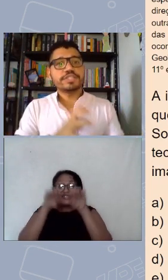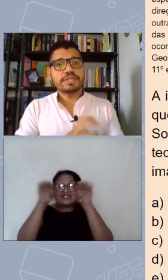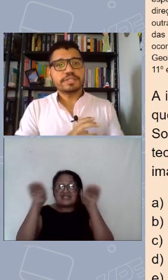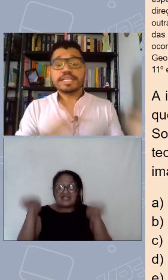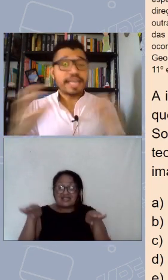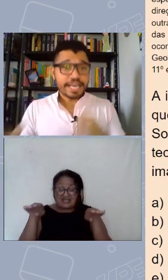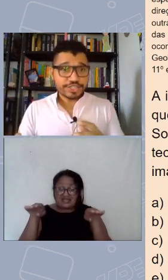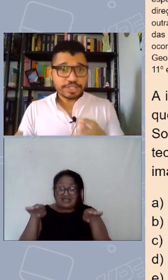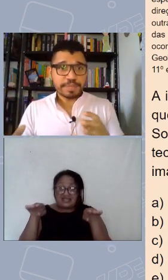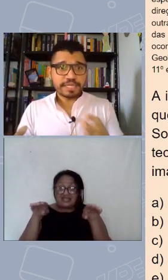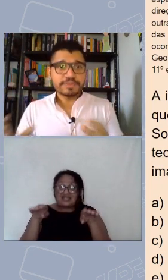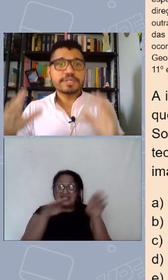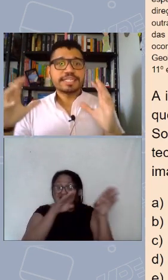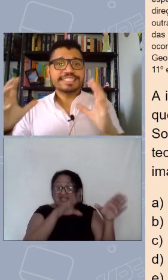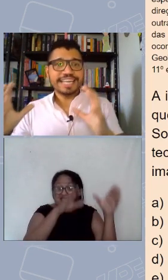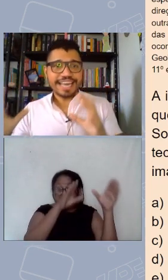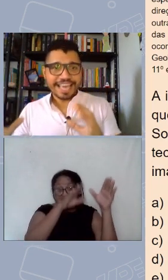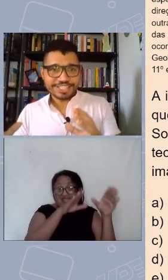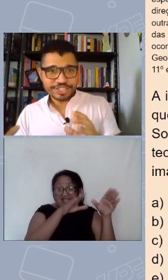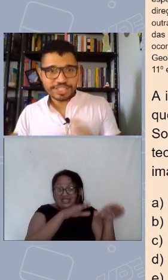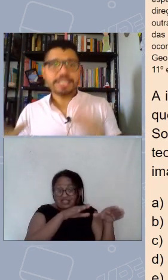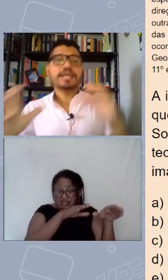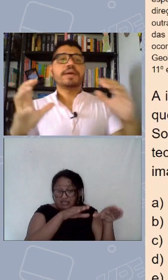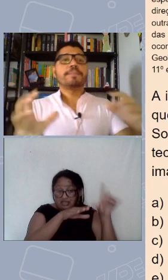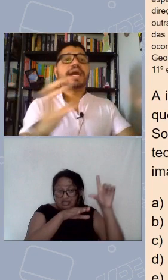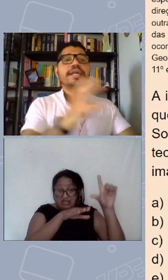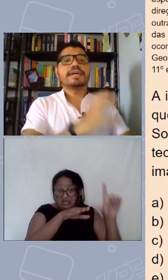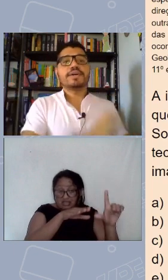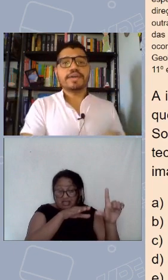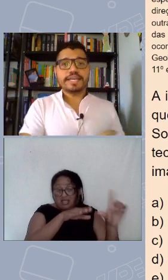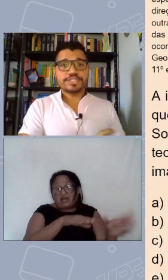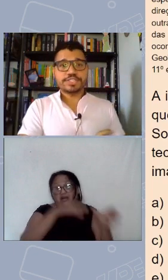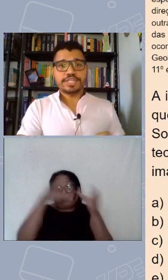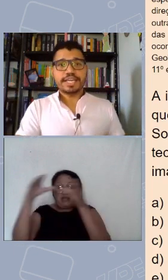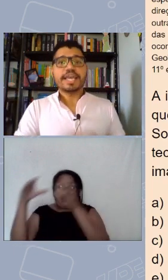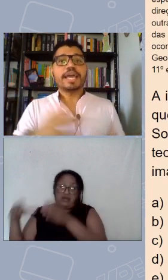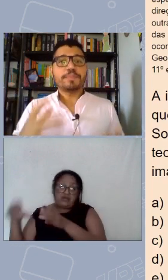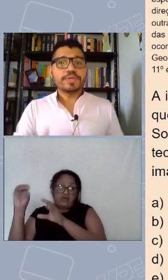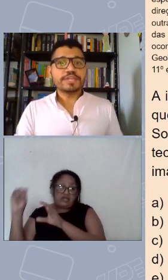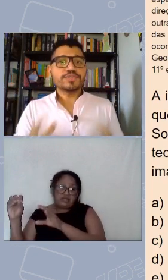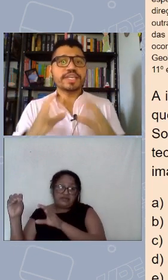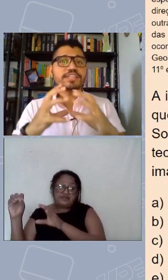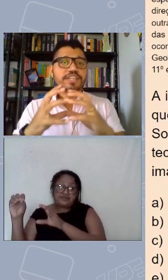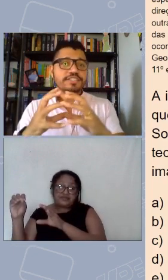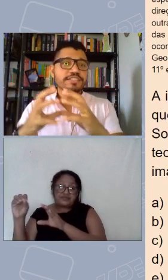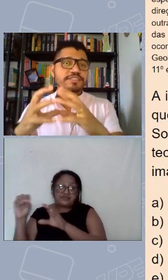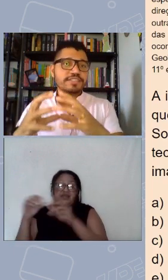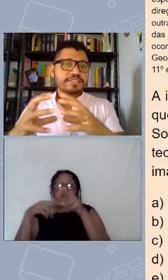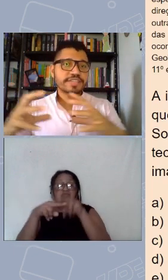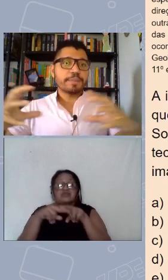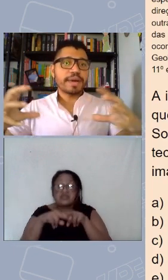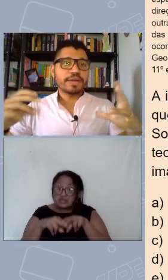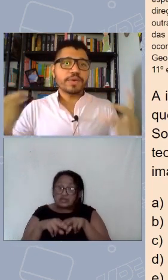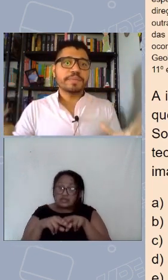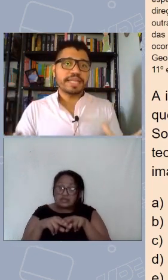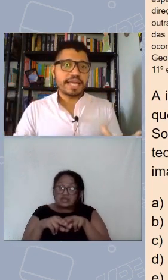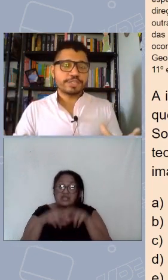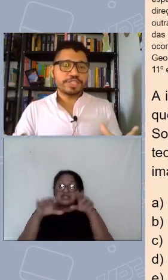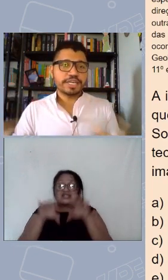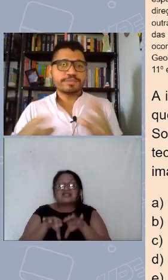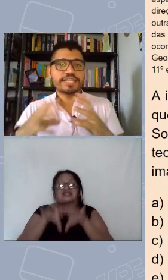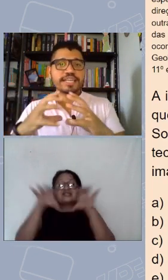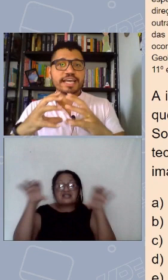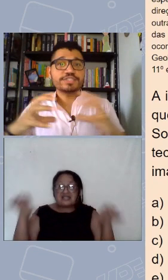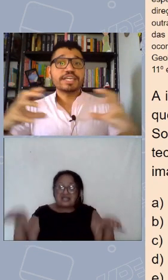oeste de leste perdão de leste para oeste é por isso que a gente se separou há